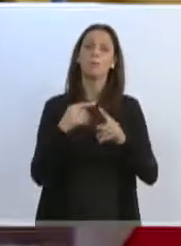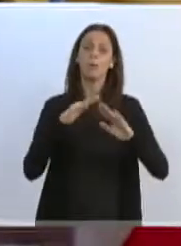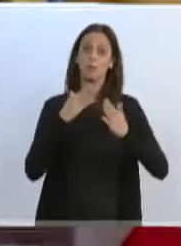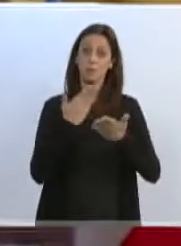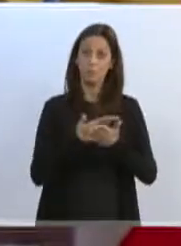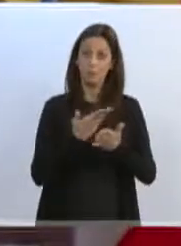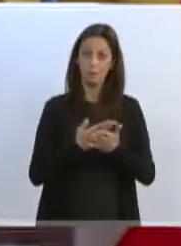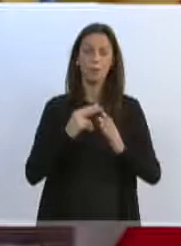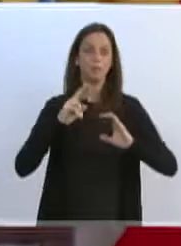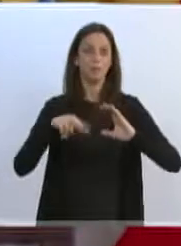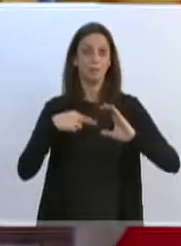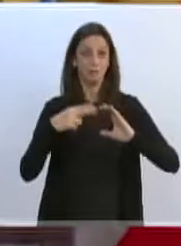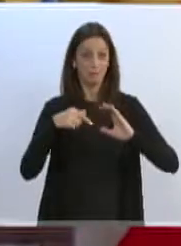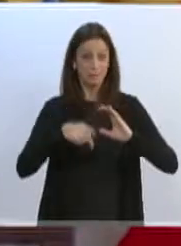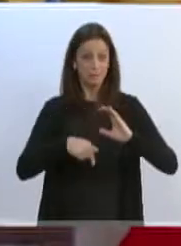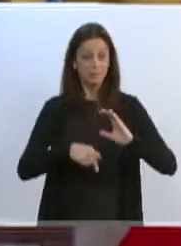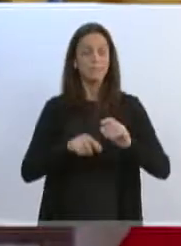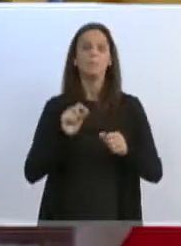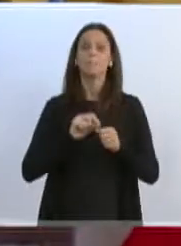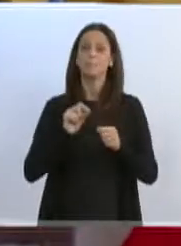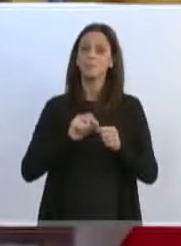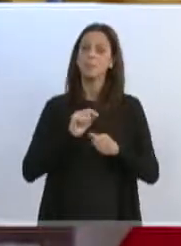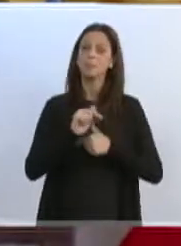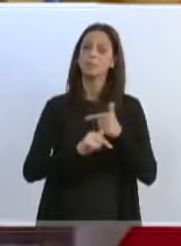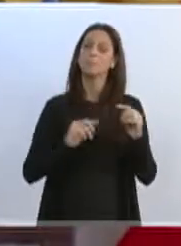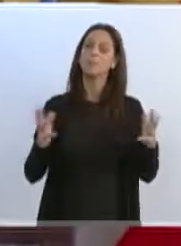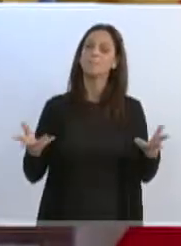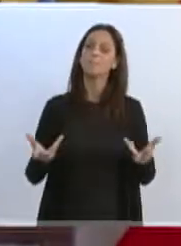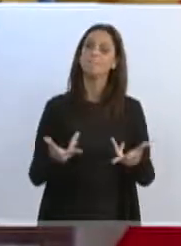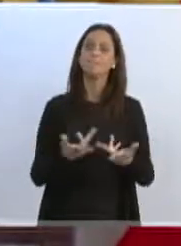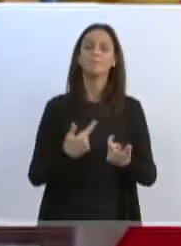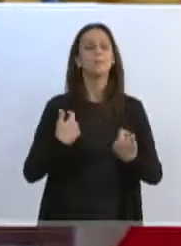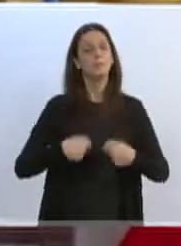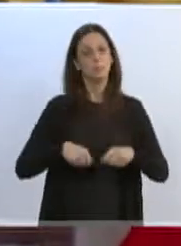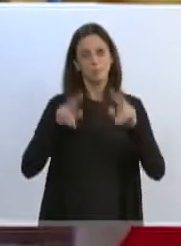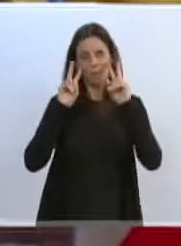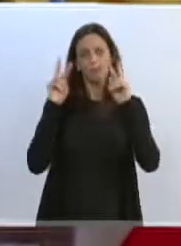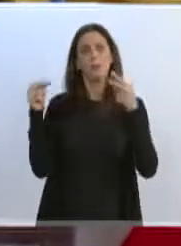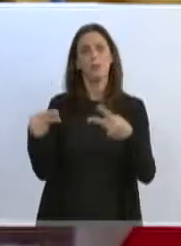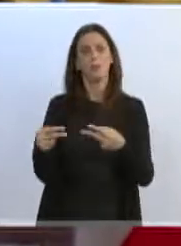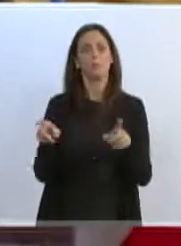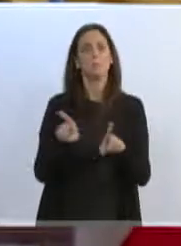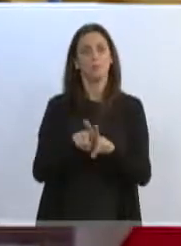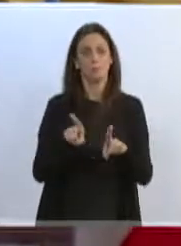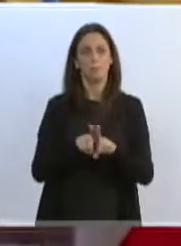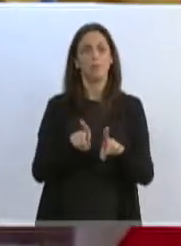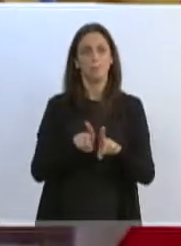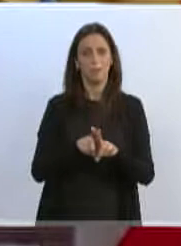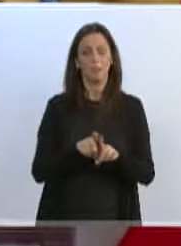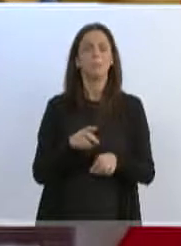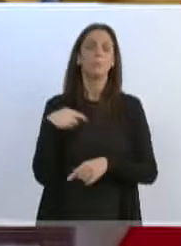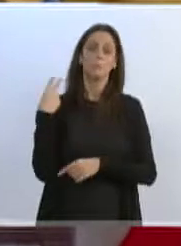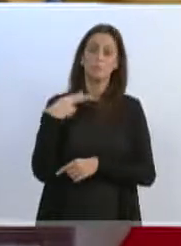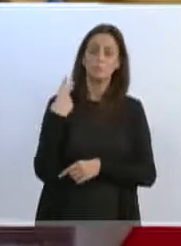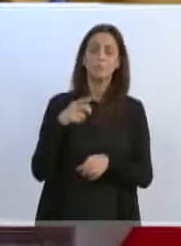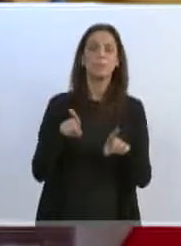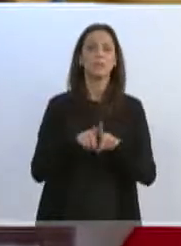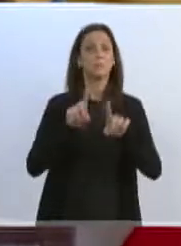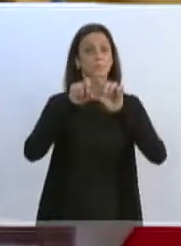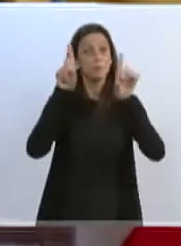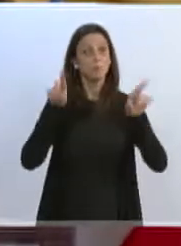tem feito um brilhante um excelente trabalho precisa ser reconhecido aqui pelos senhores vereadores e pelos servidores